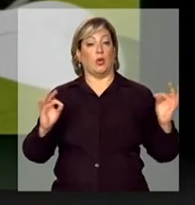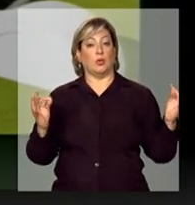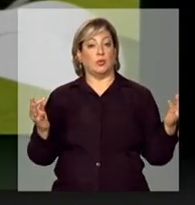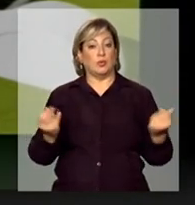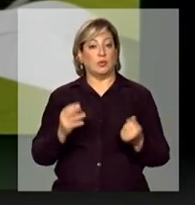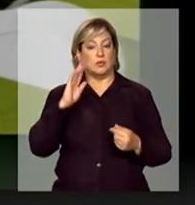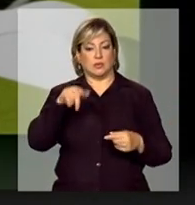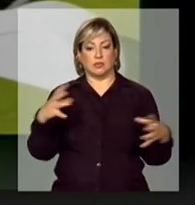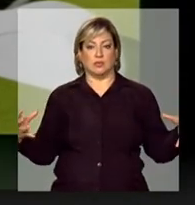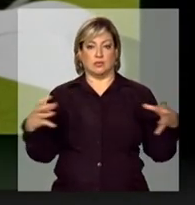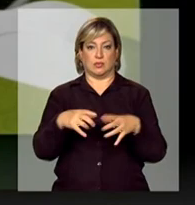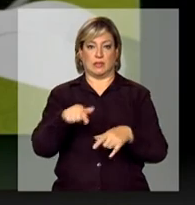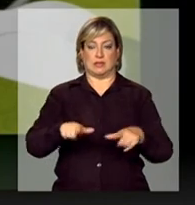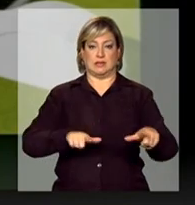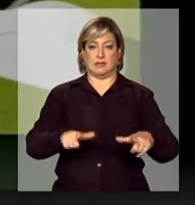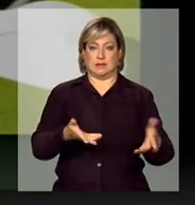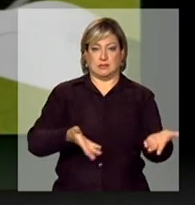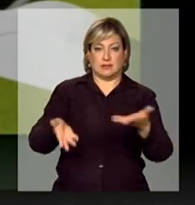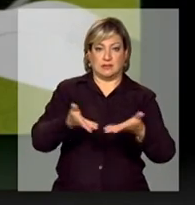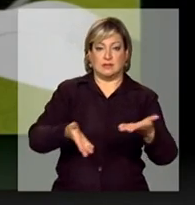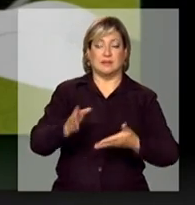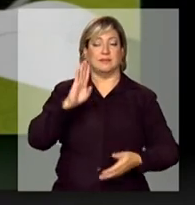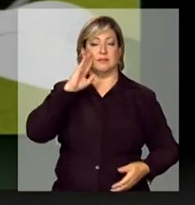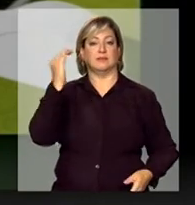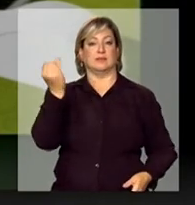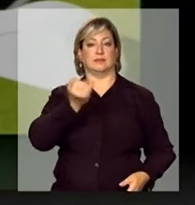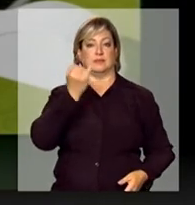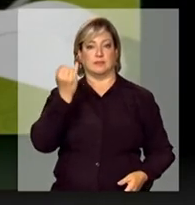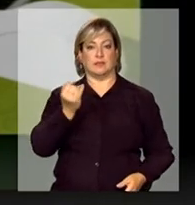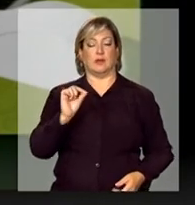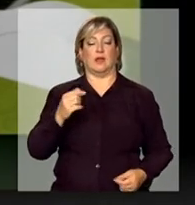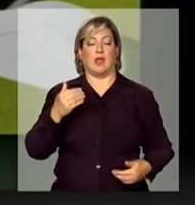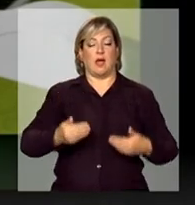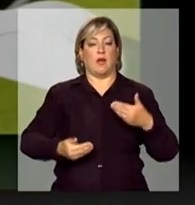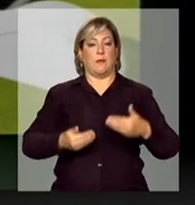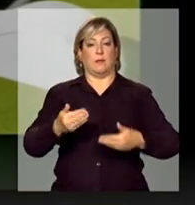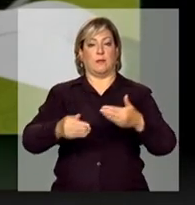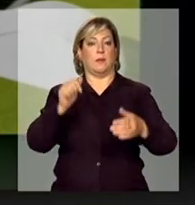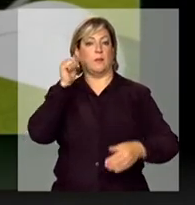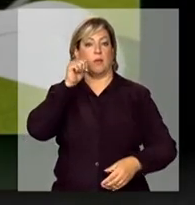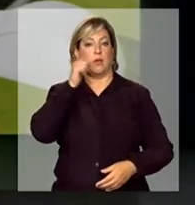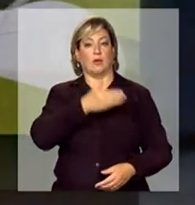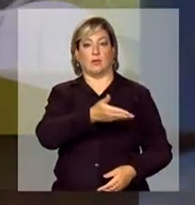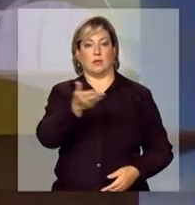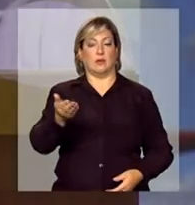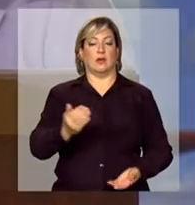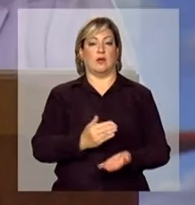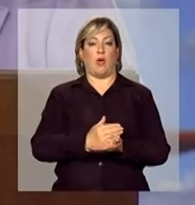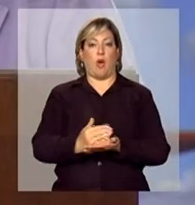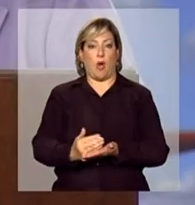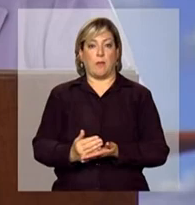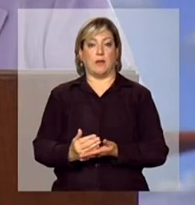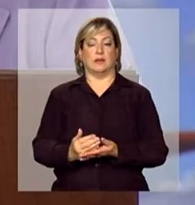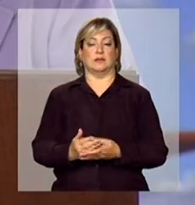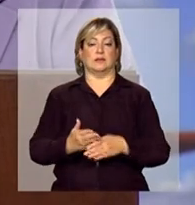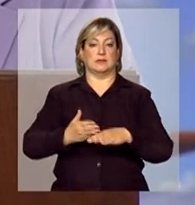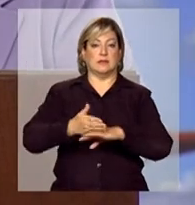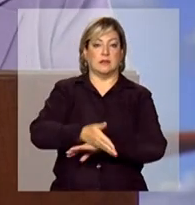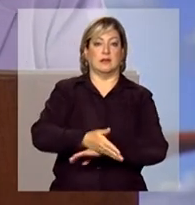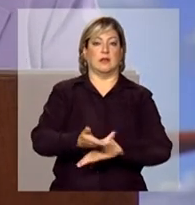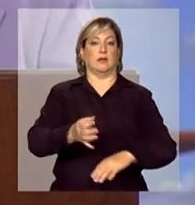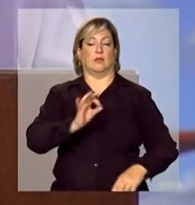fundamental para maior celeridade aos processos que as Mulheres dão entrada nas